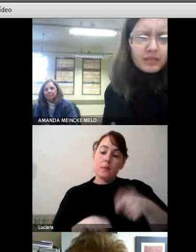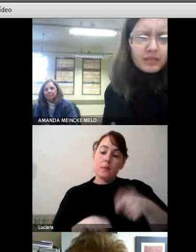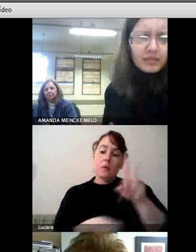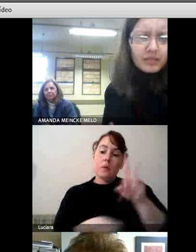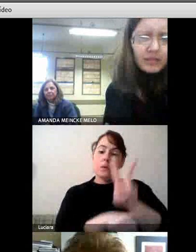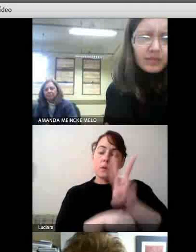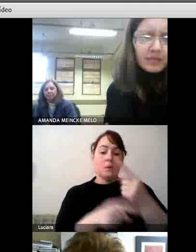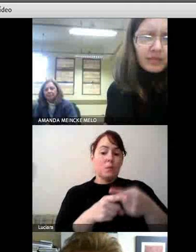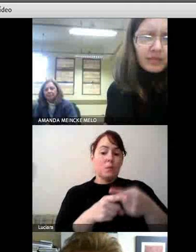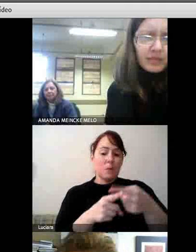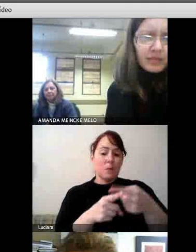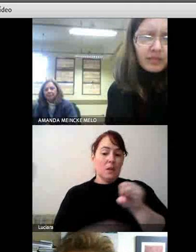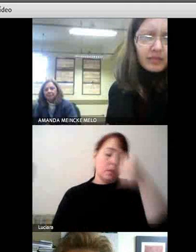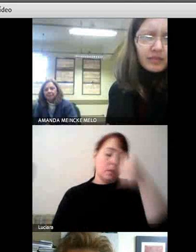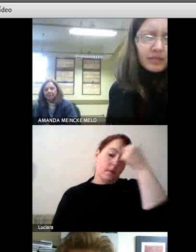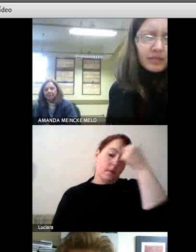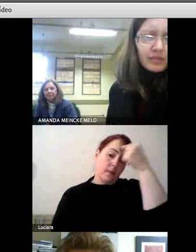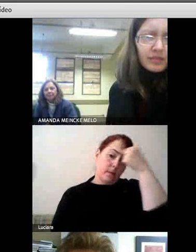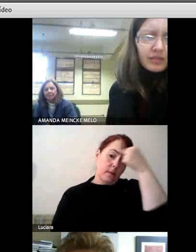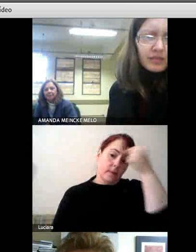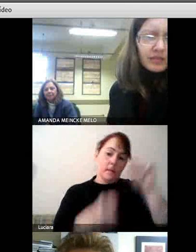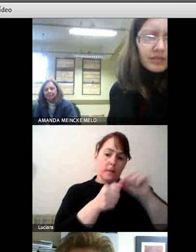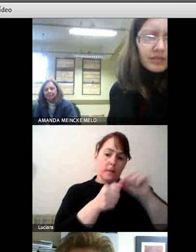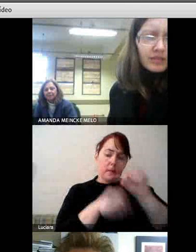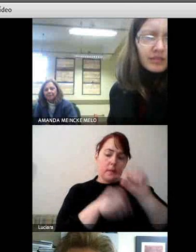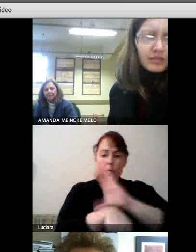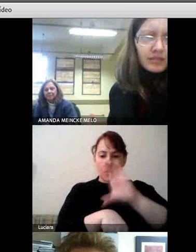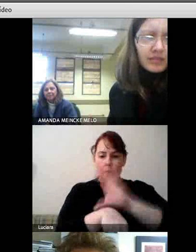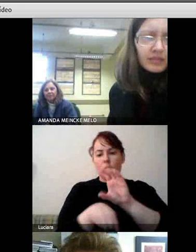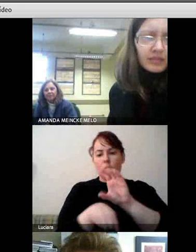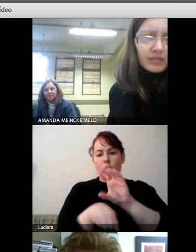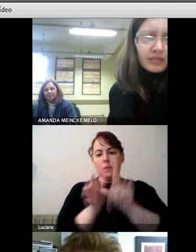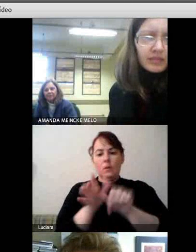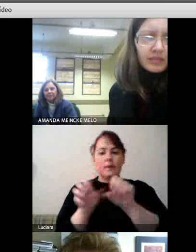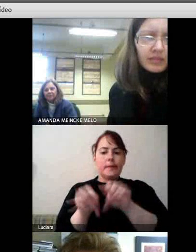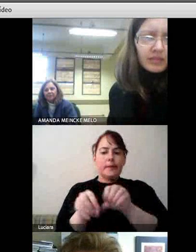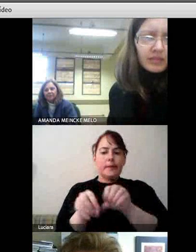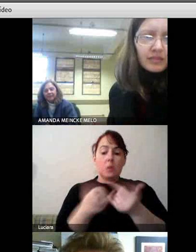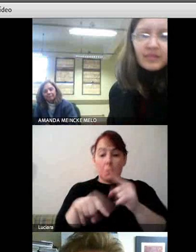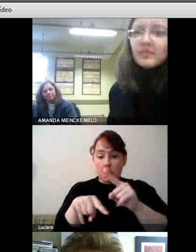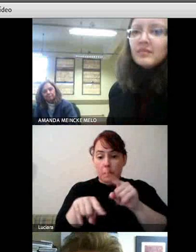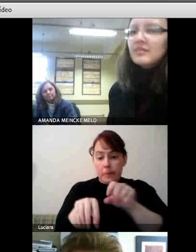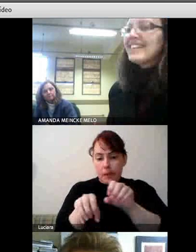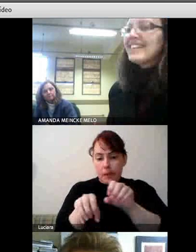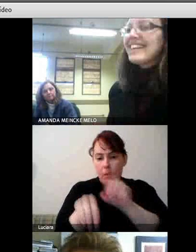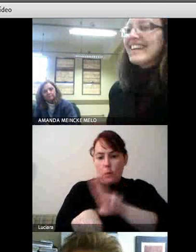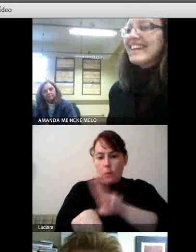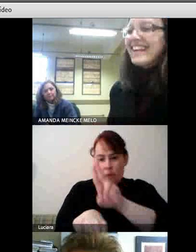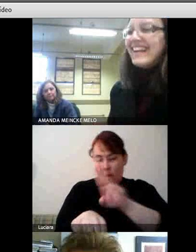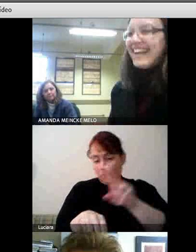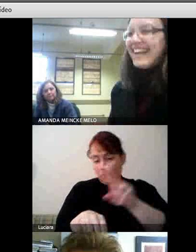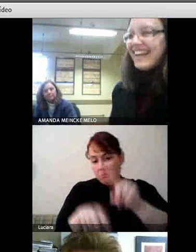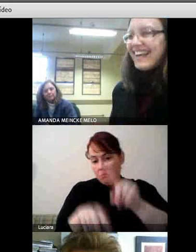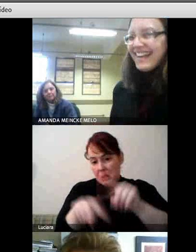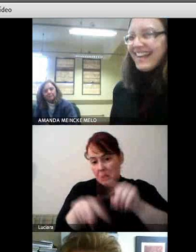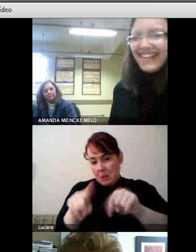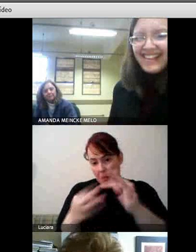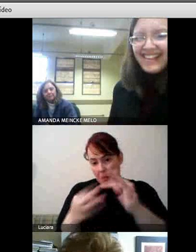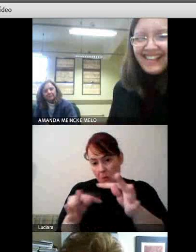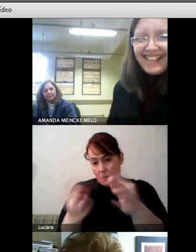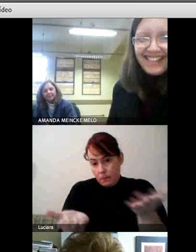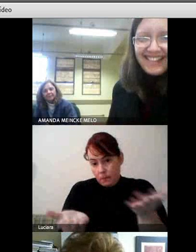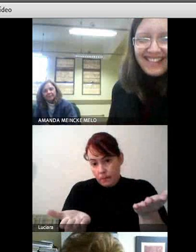falta a abstração reflexionante. É, não só trabalho abstrato, mas é um trabalho de fazer tomada de consciência